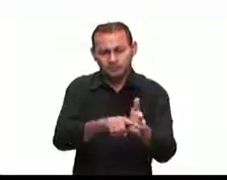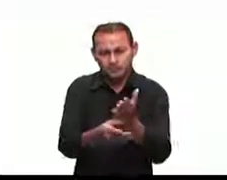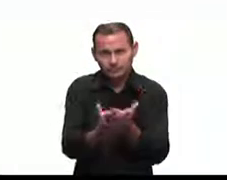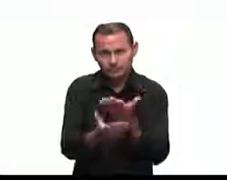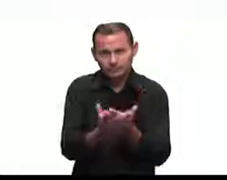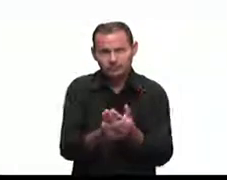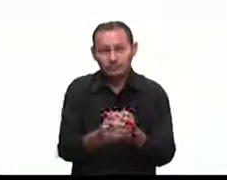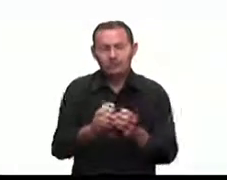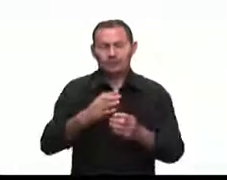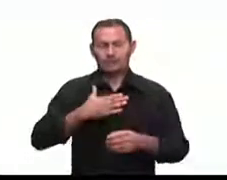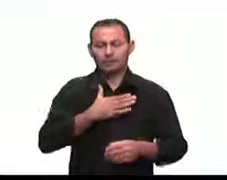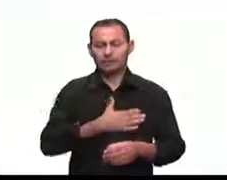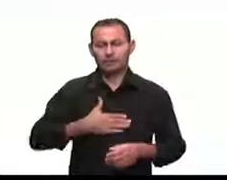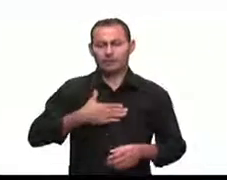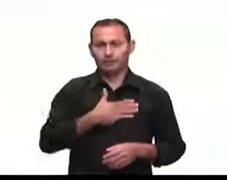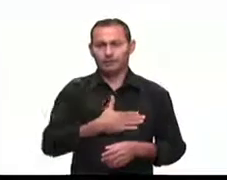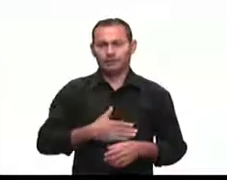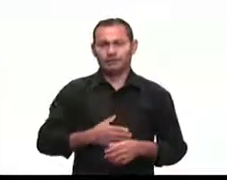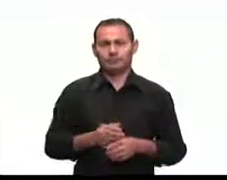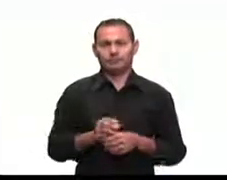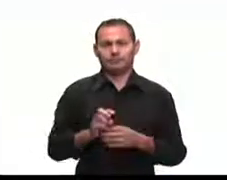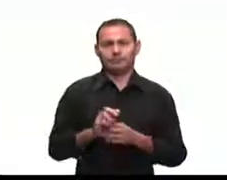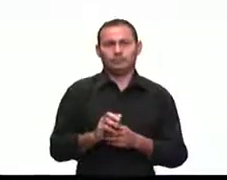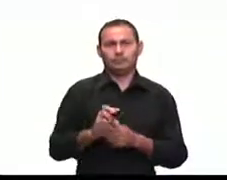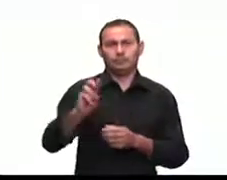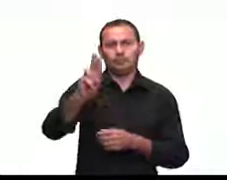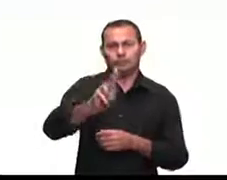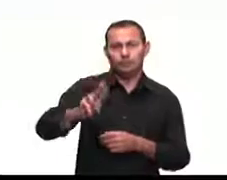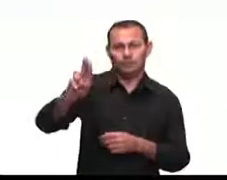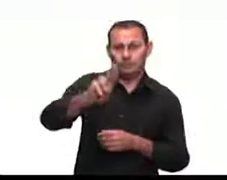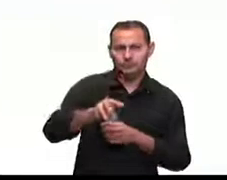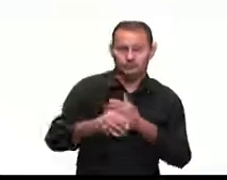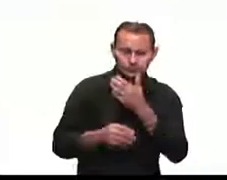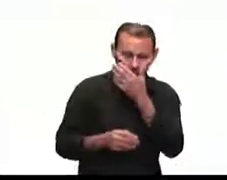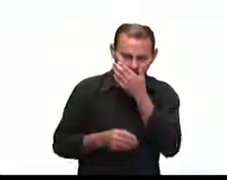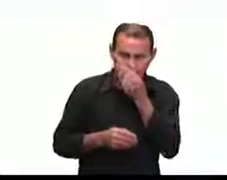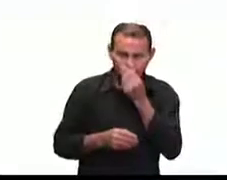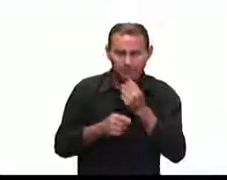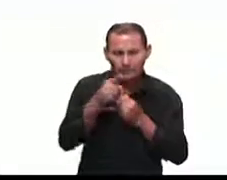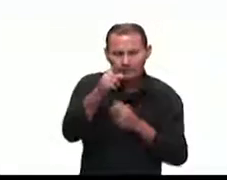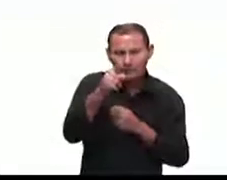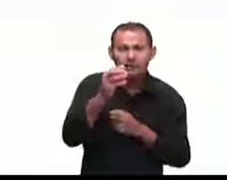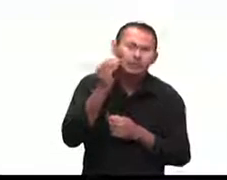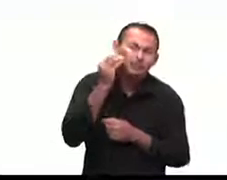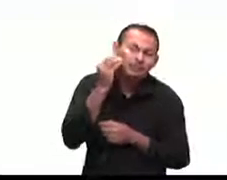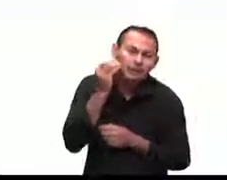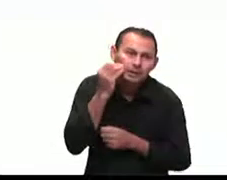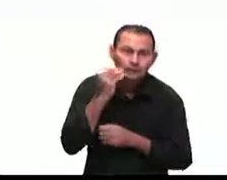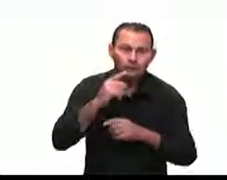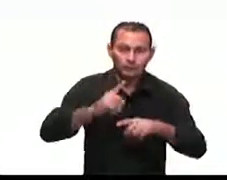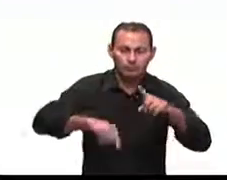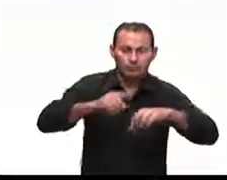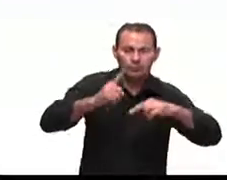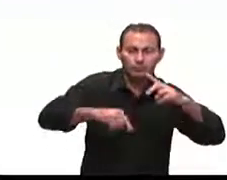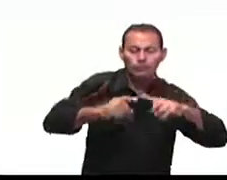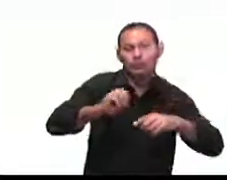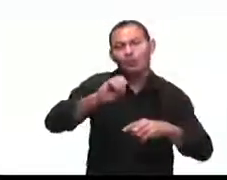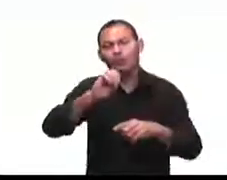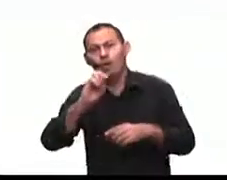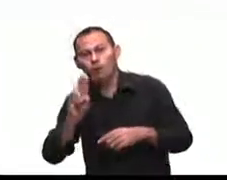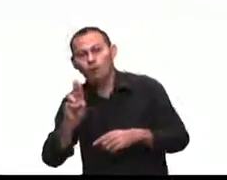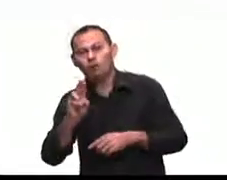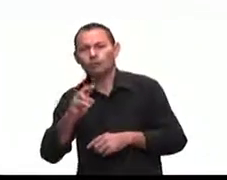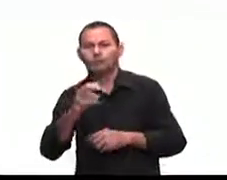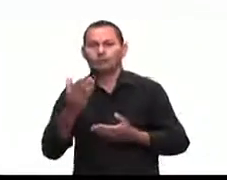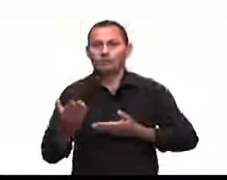de satisfação do consumidor. Você experimentou um produto ou